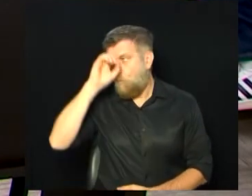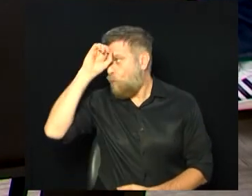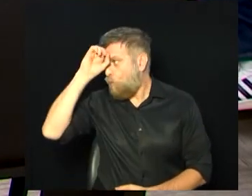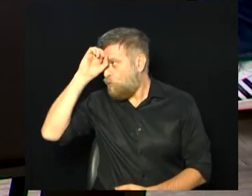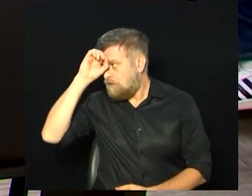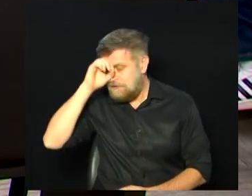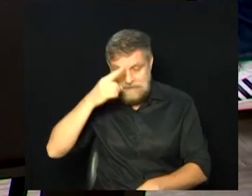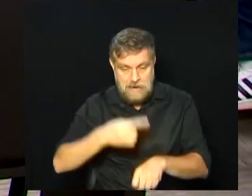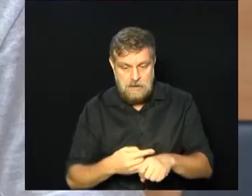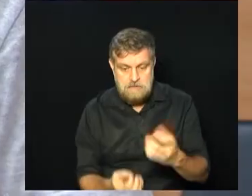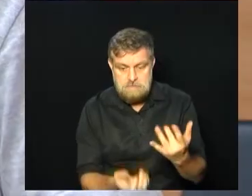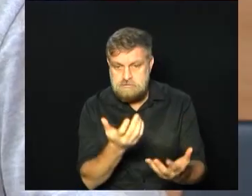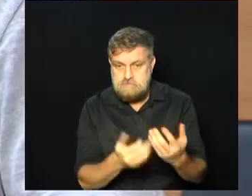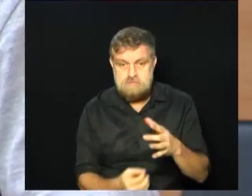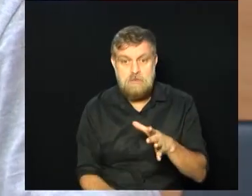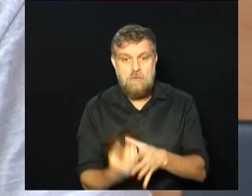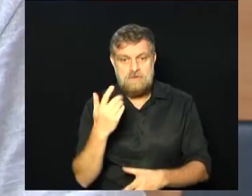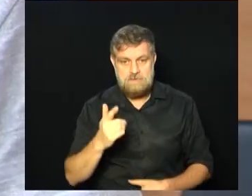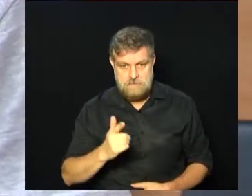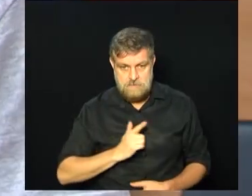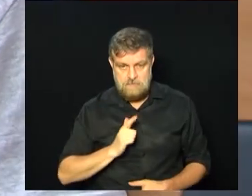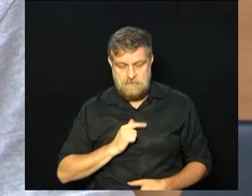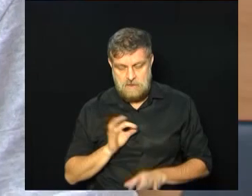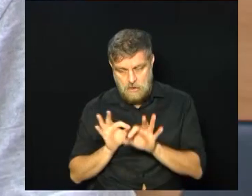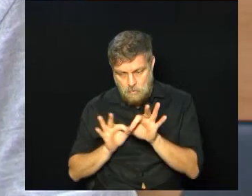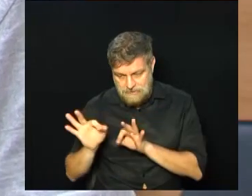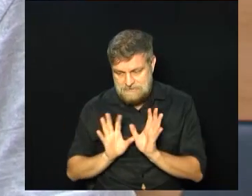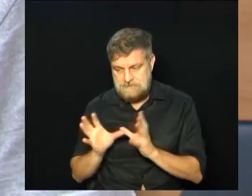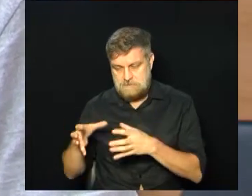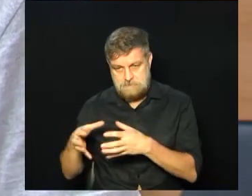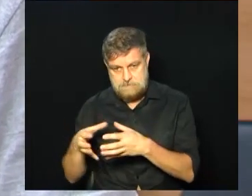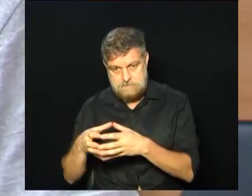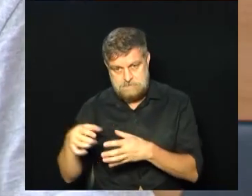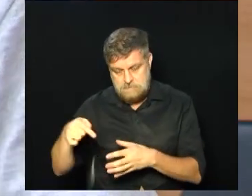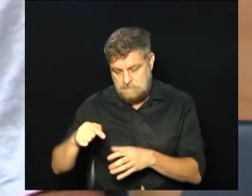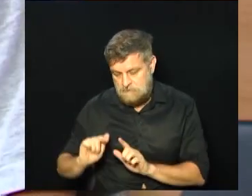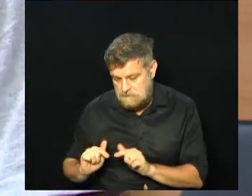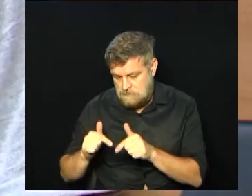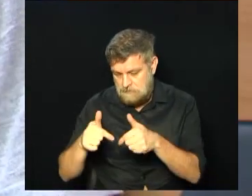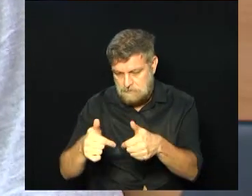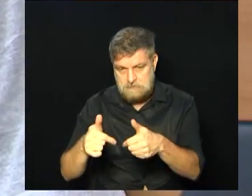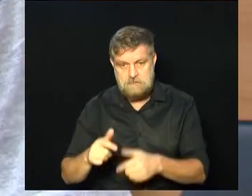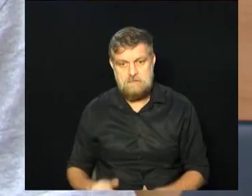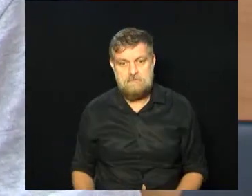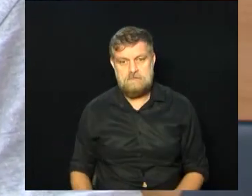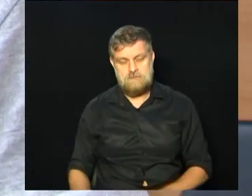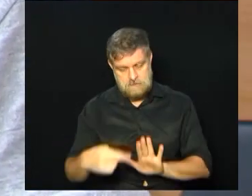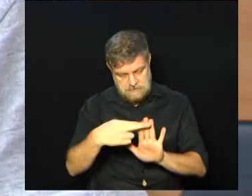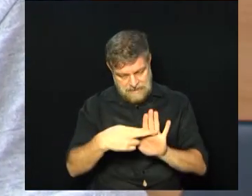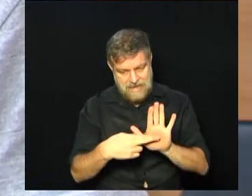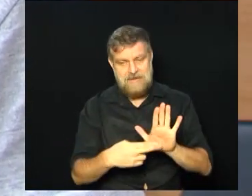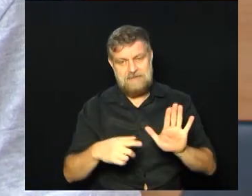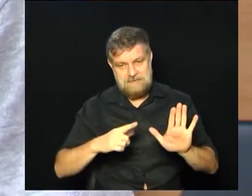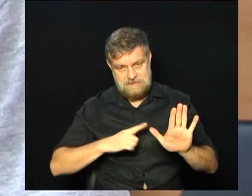de urgente assim aconteça. É uma organização que atua de forma organizada,